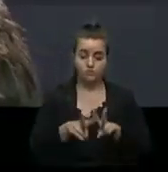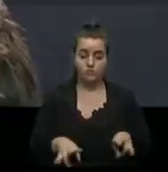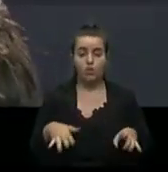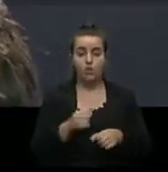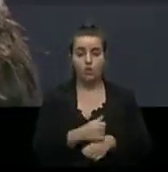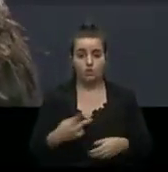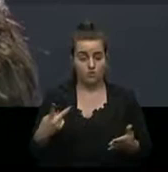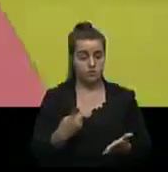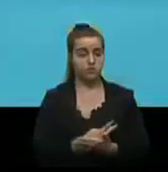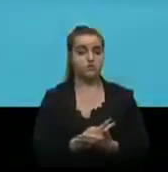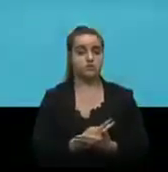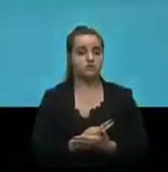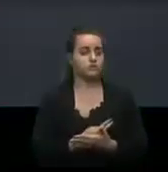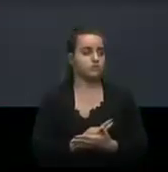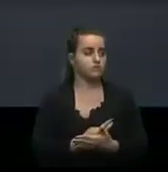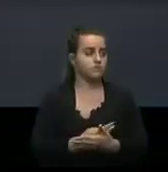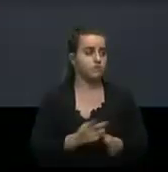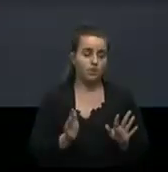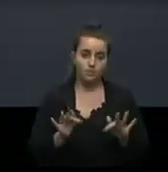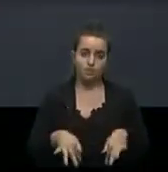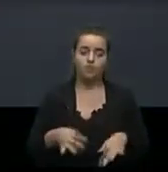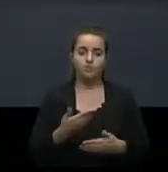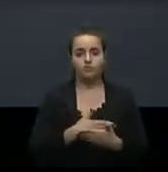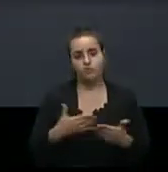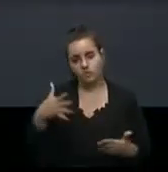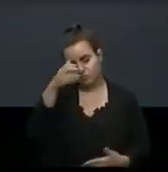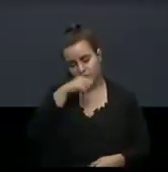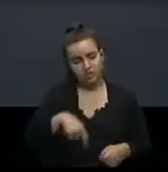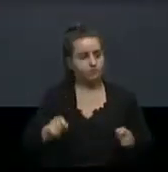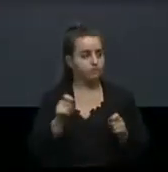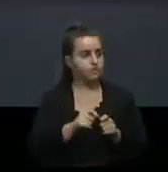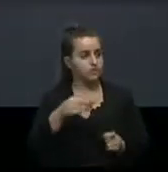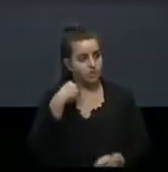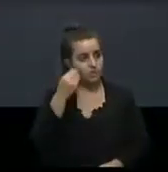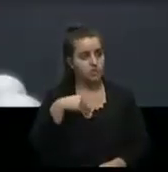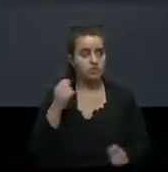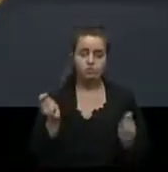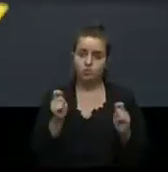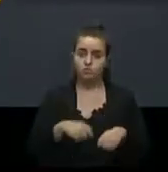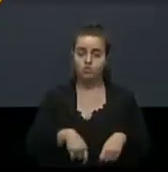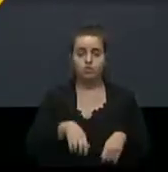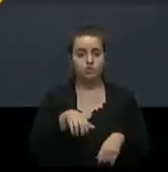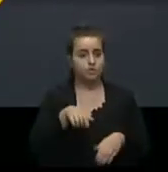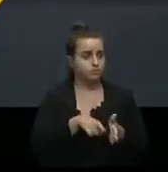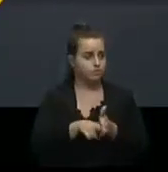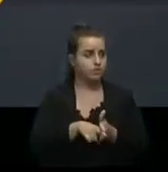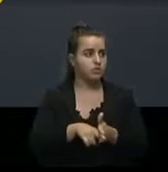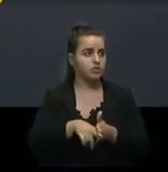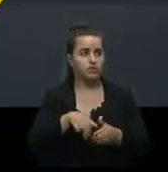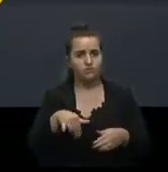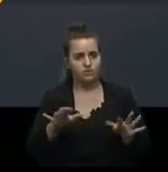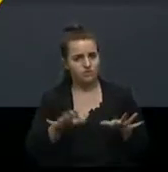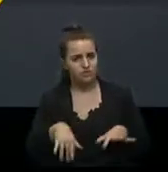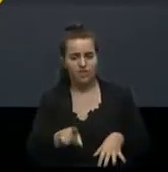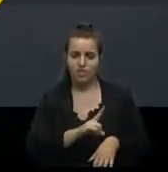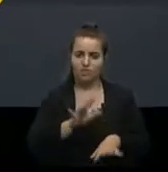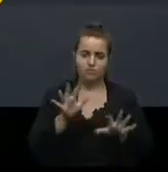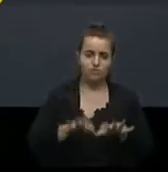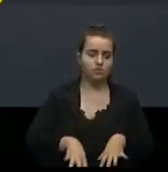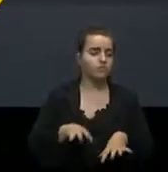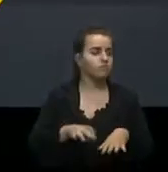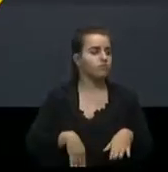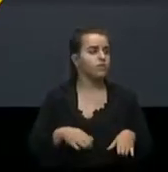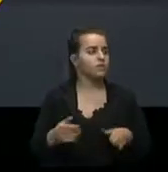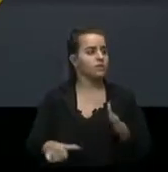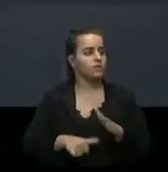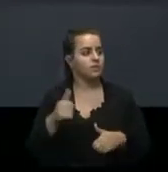de erro. E por fim, você aprendeu a fazer testes de hipóteses, investigando evidências estatísticas.